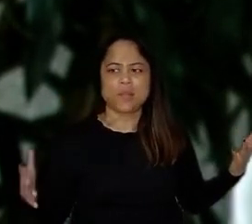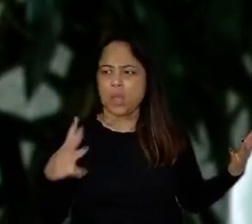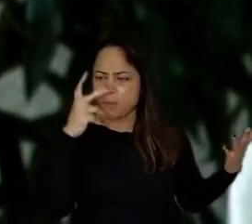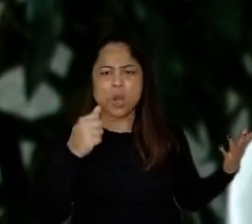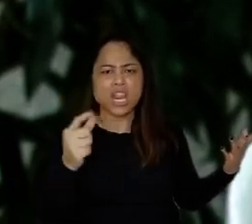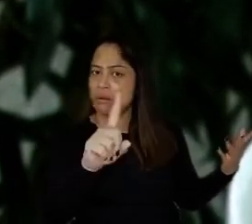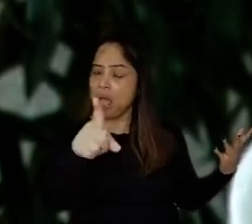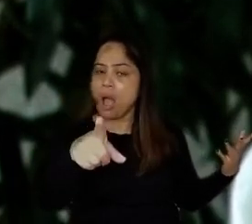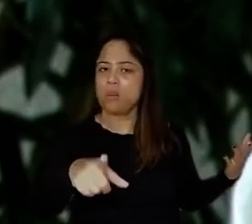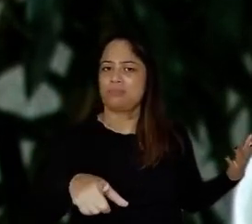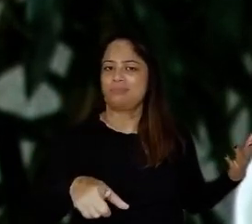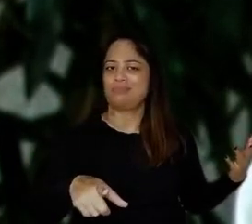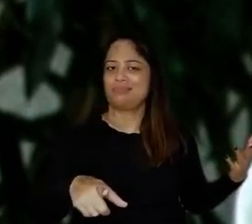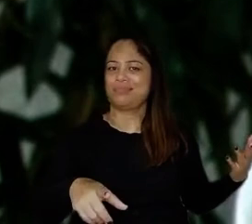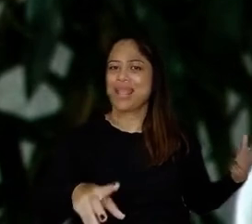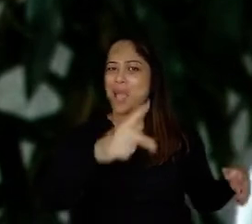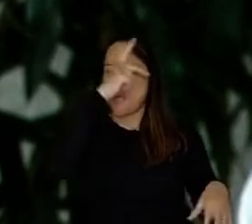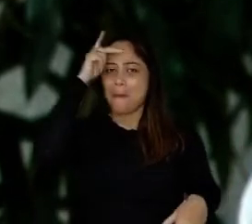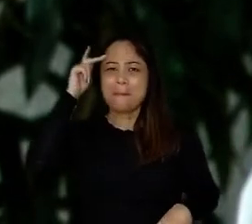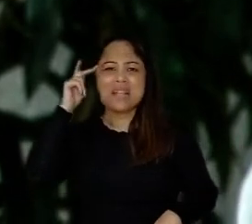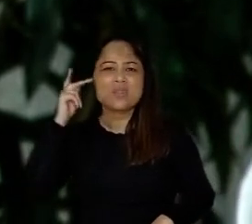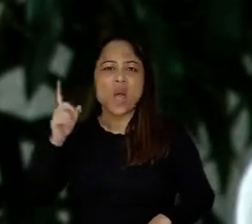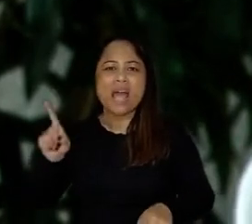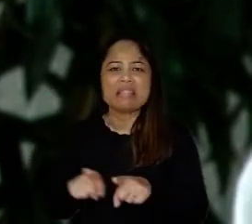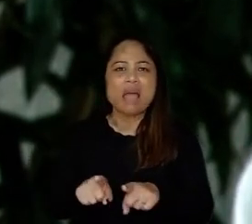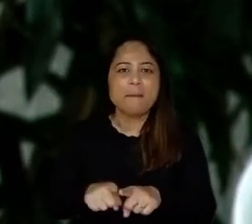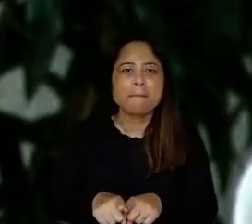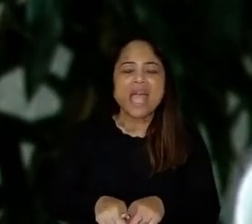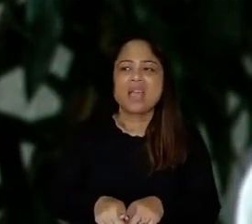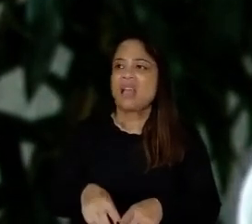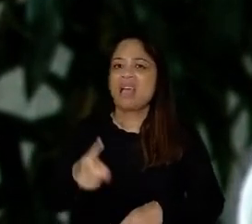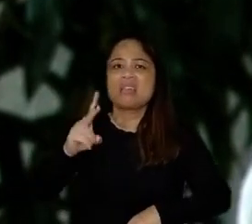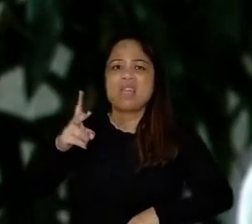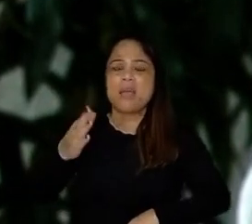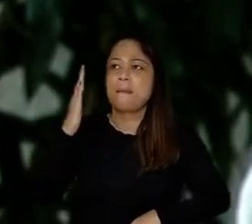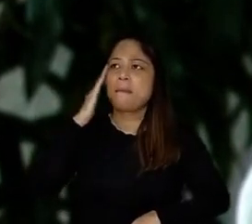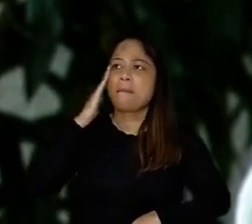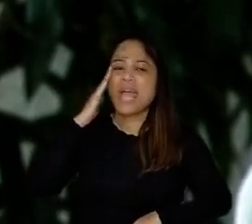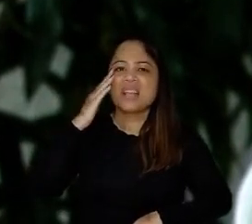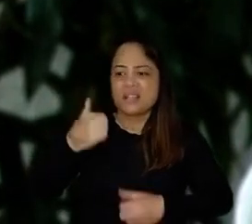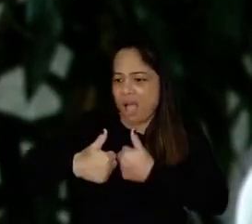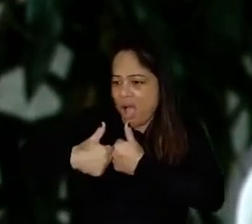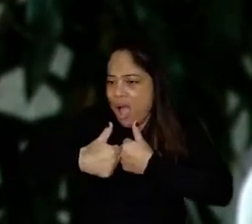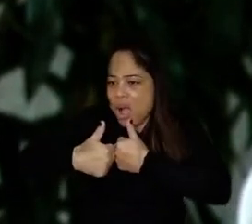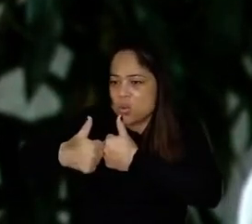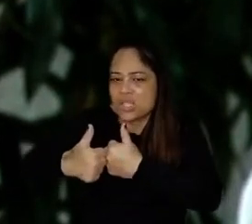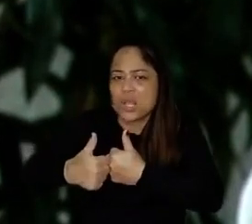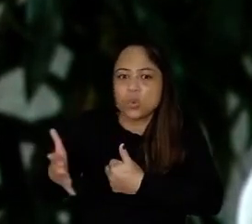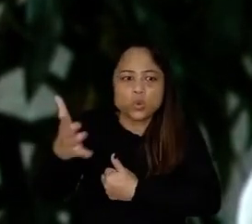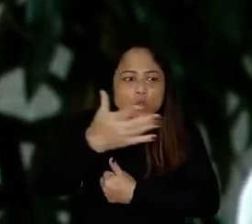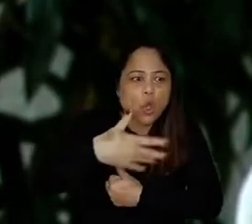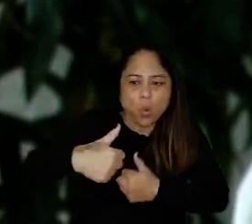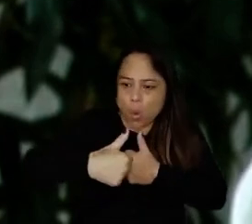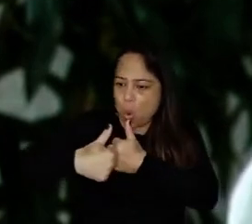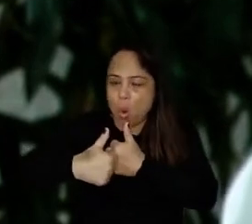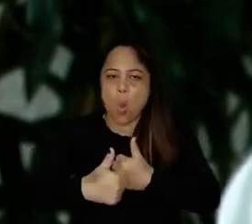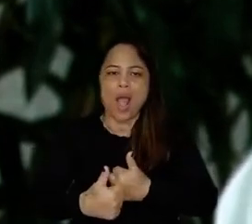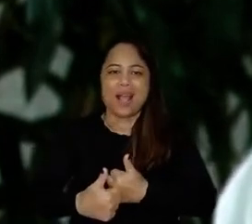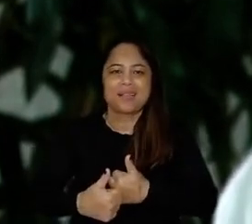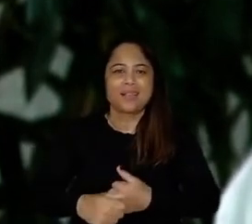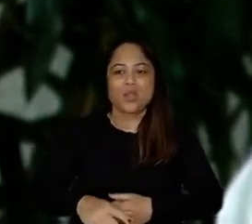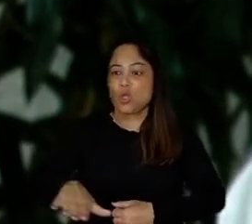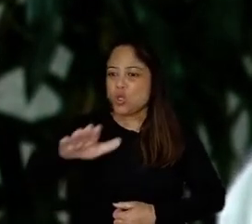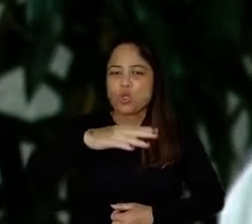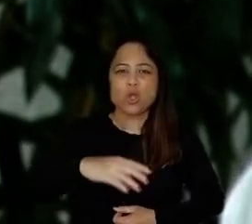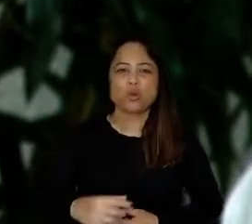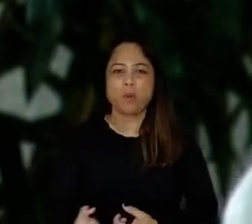Pessoas que atraíram para si uma mania de perseguição, espírito de acusação. E o Senhor quer libertar